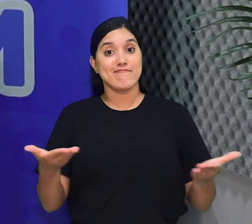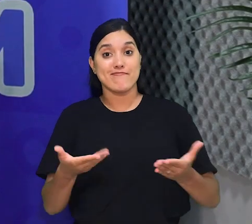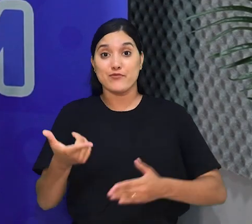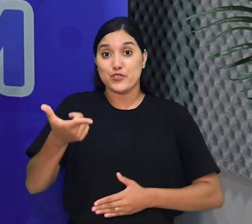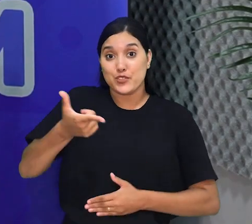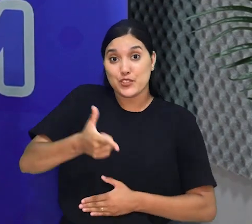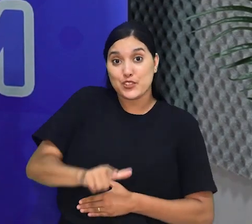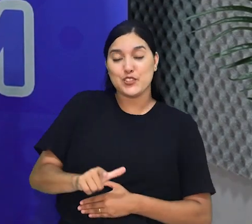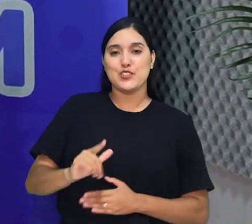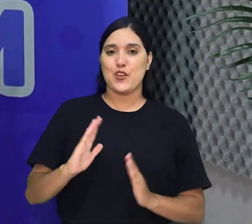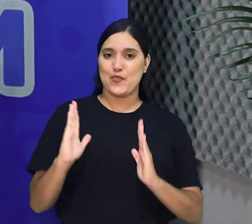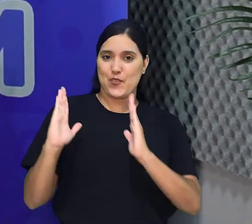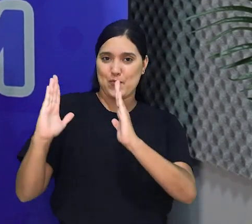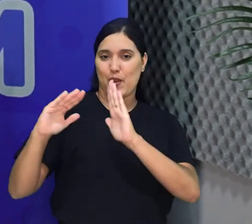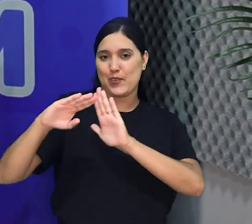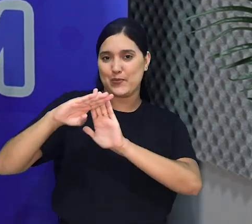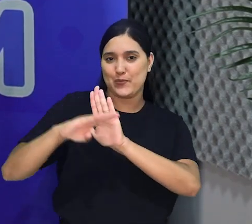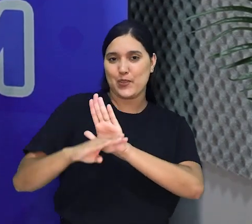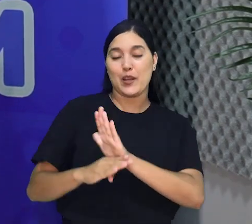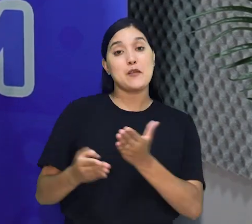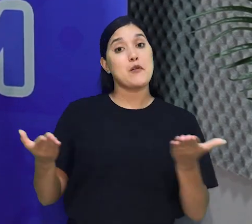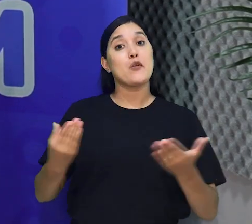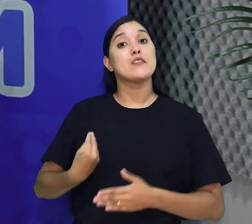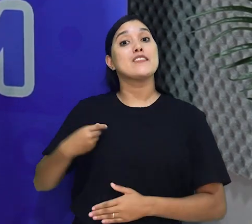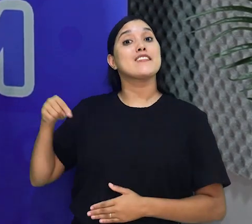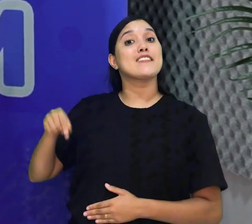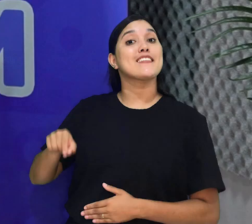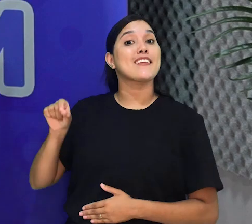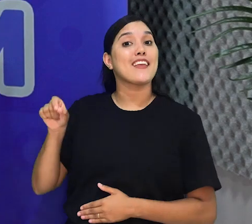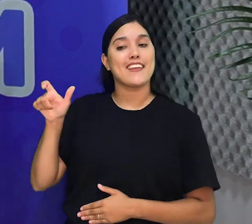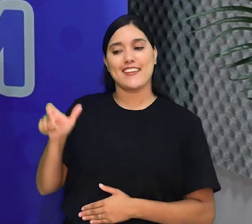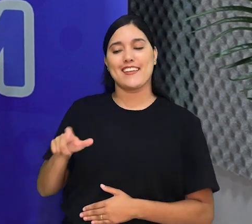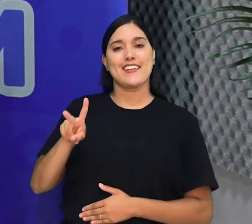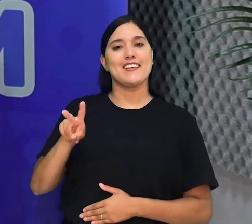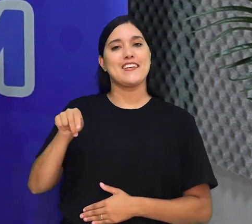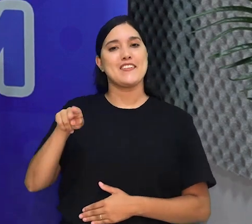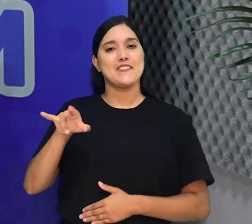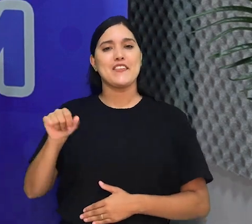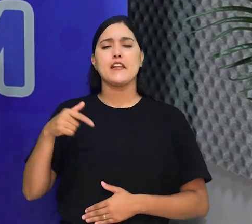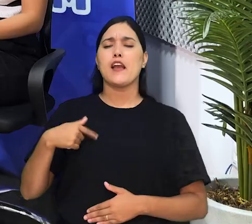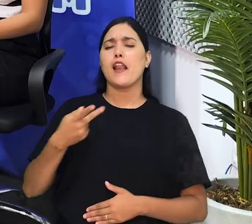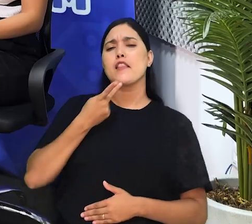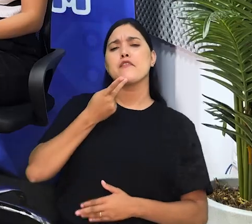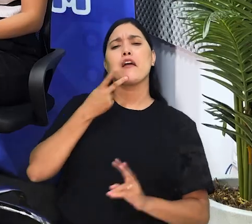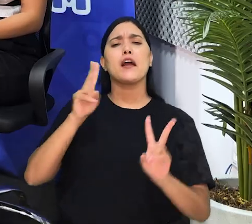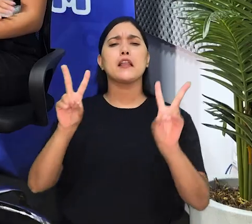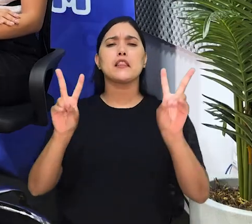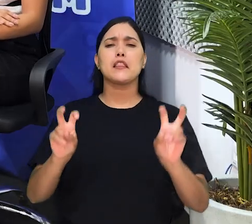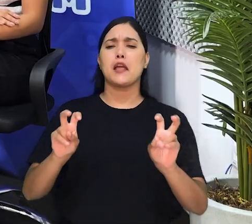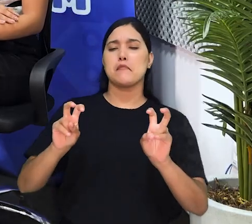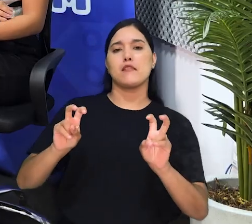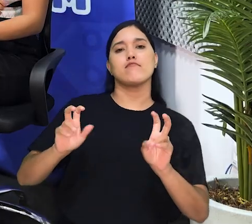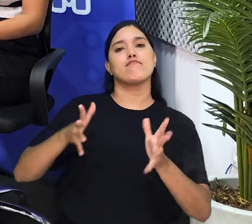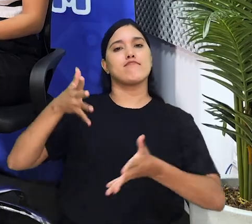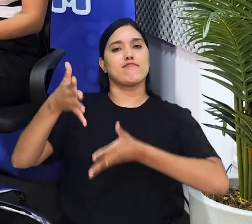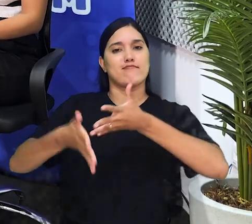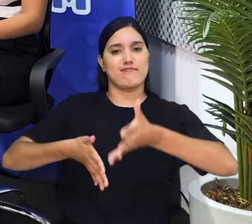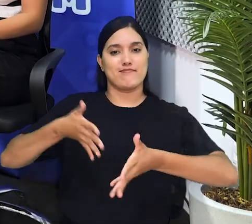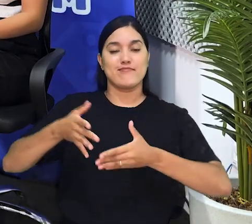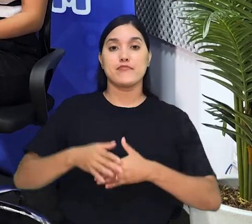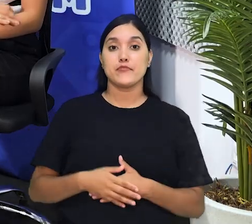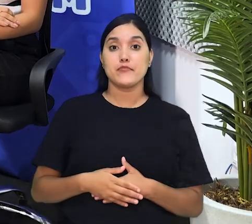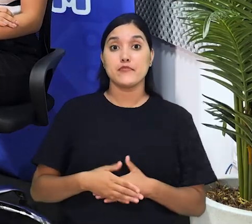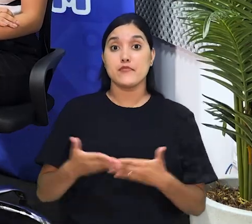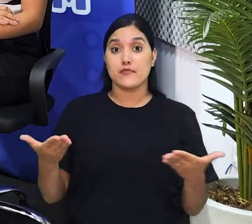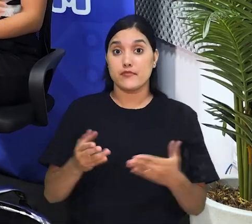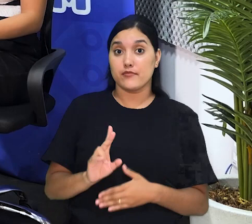Estamos de volta com mais um bloco. Hoje eu estou aqui com a Vânia, ela que está conversando com a gente sobre a língua